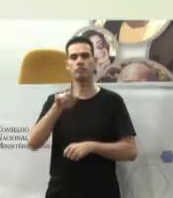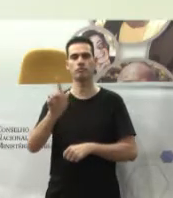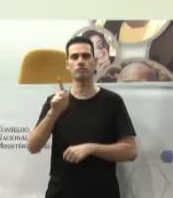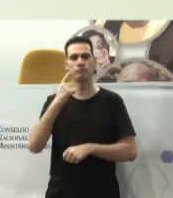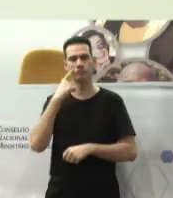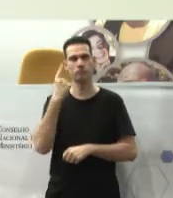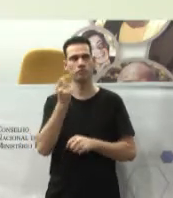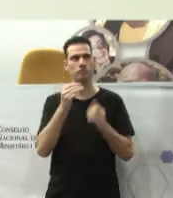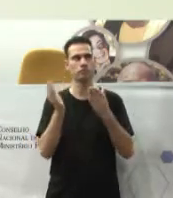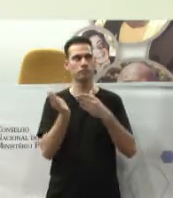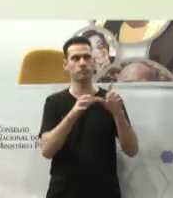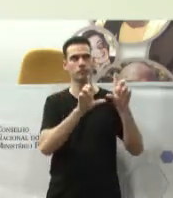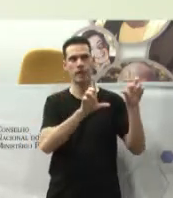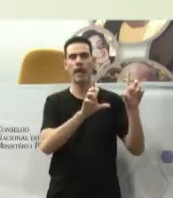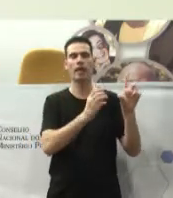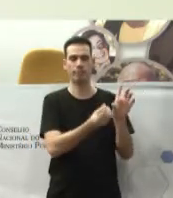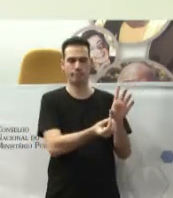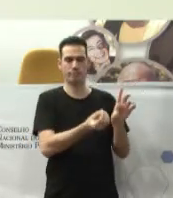slide aqui, ela que me passou.